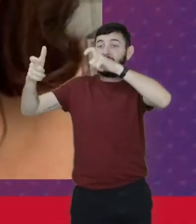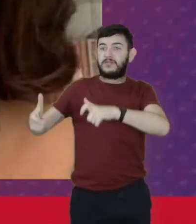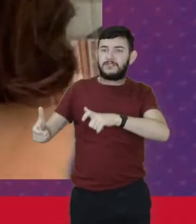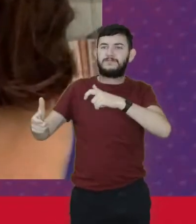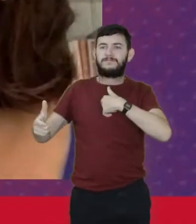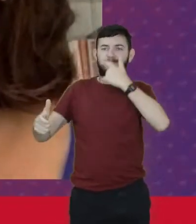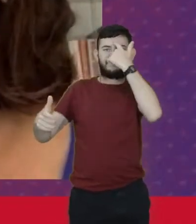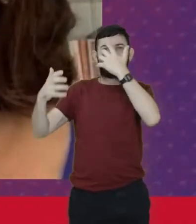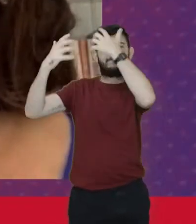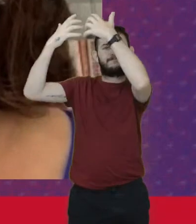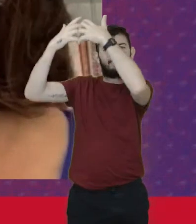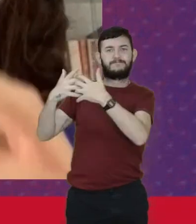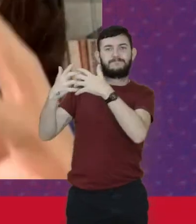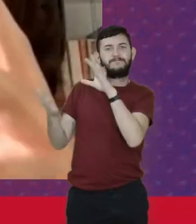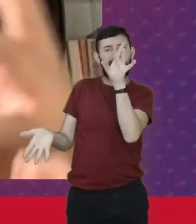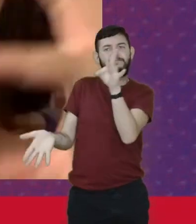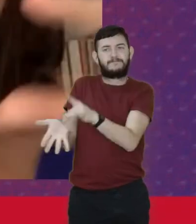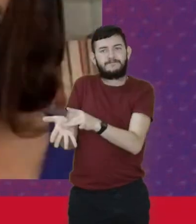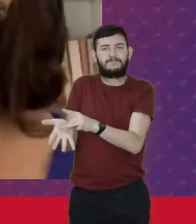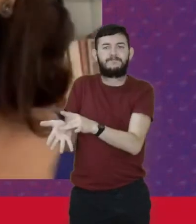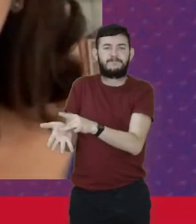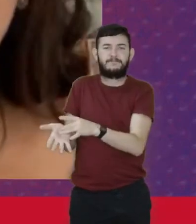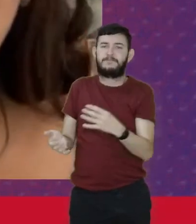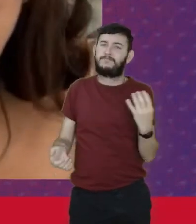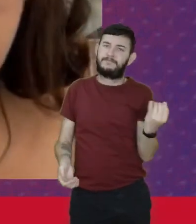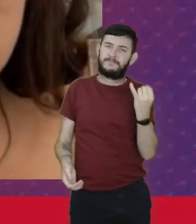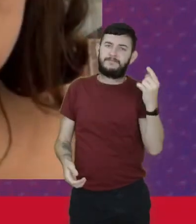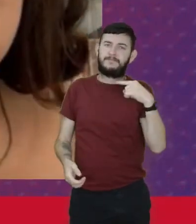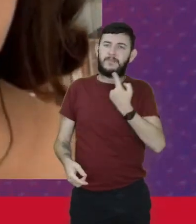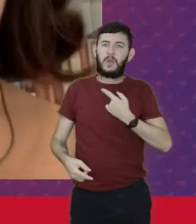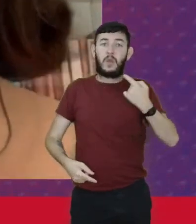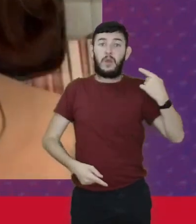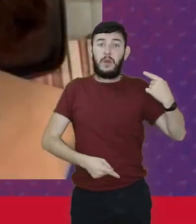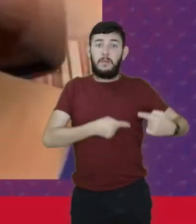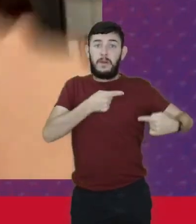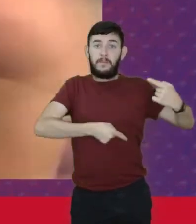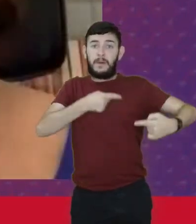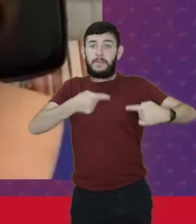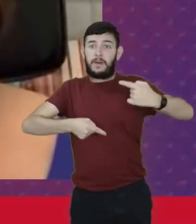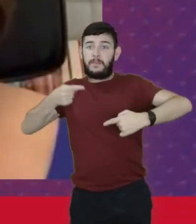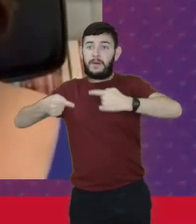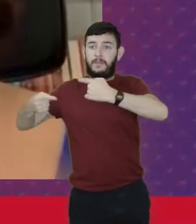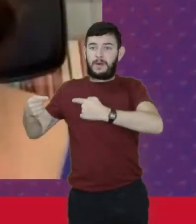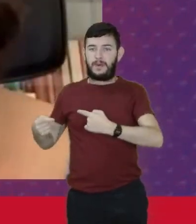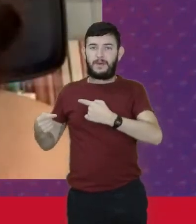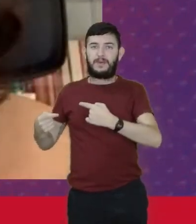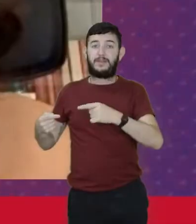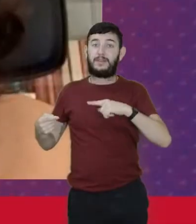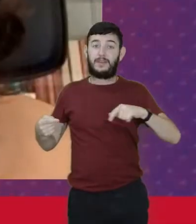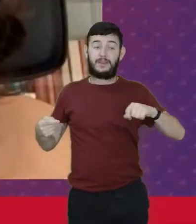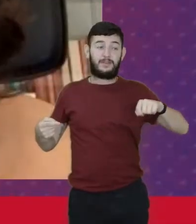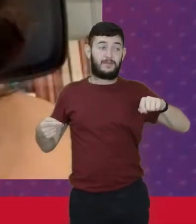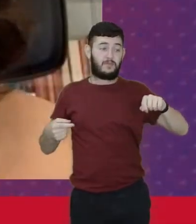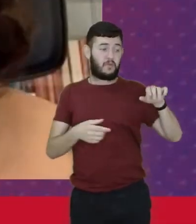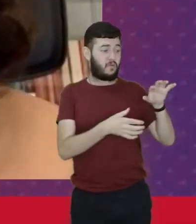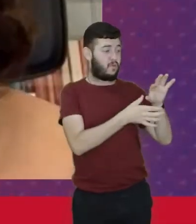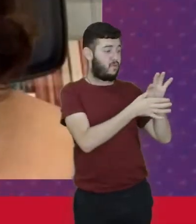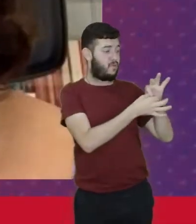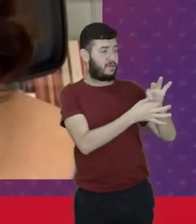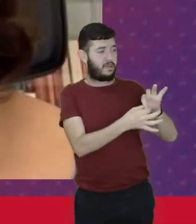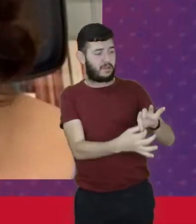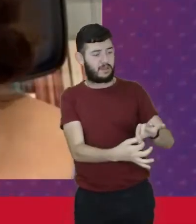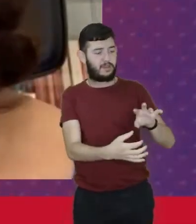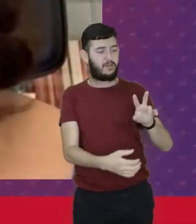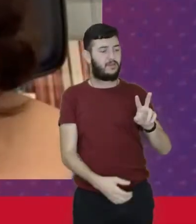Então, é importante que a gente discuta isso considerando um outro campo, que é o campo dos valores. Não